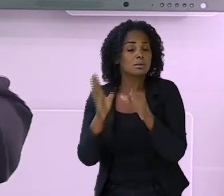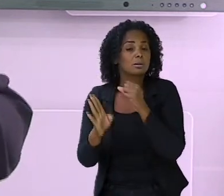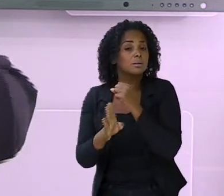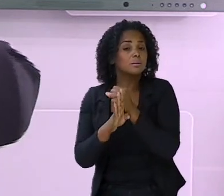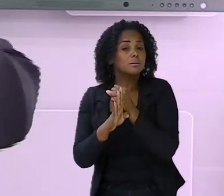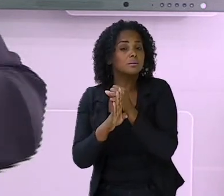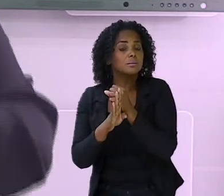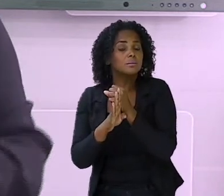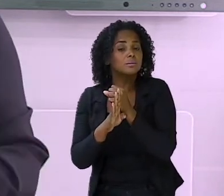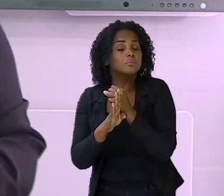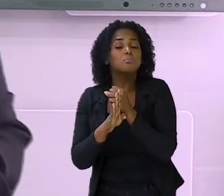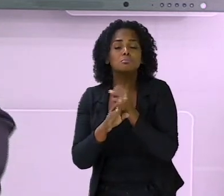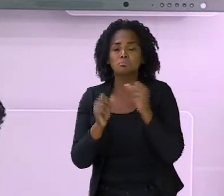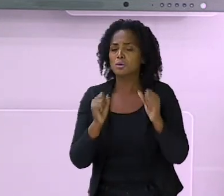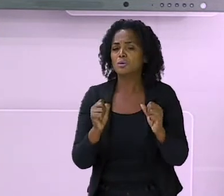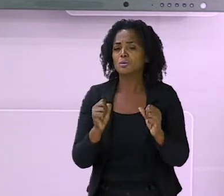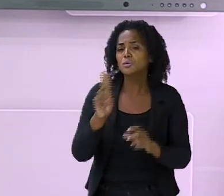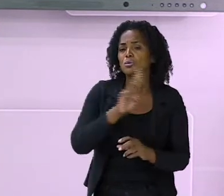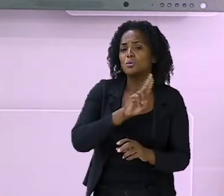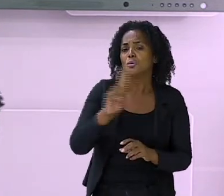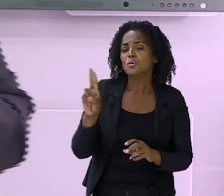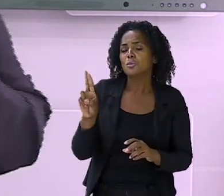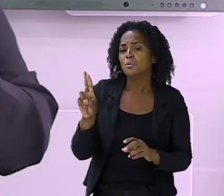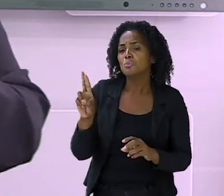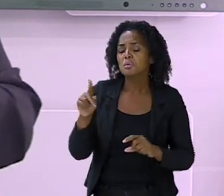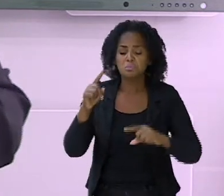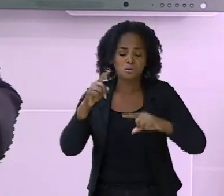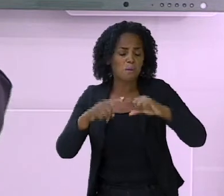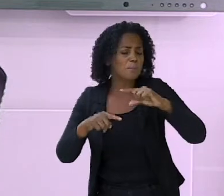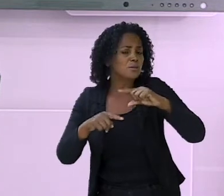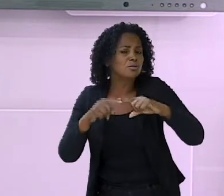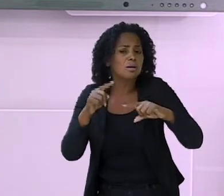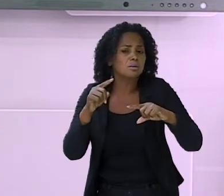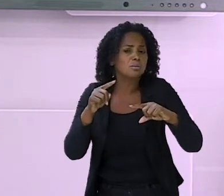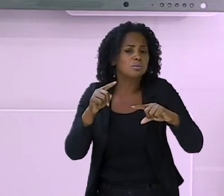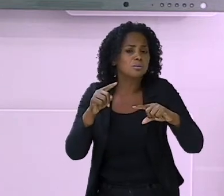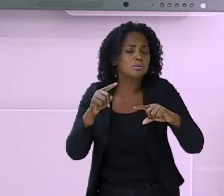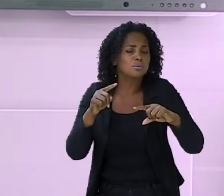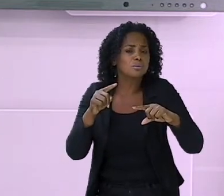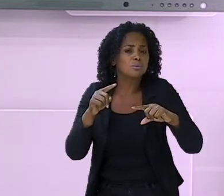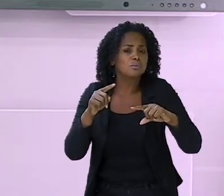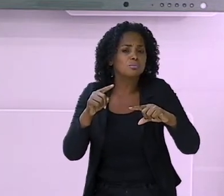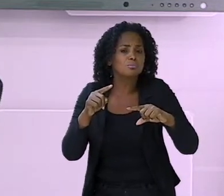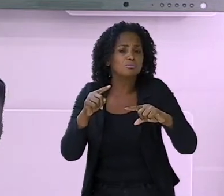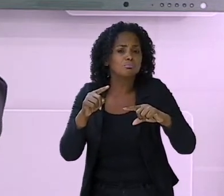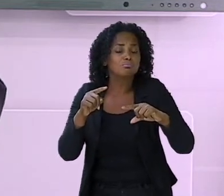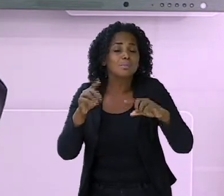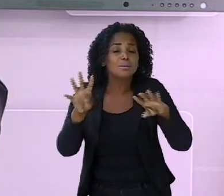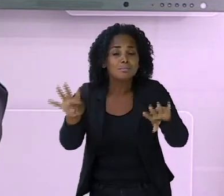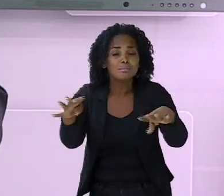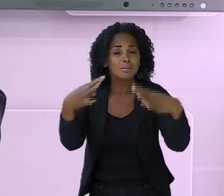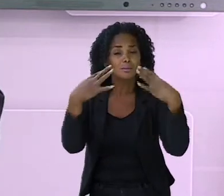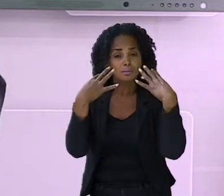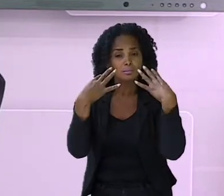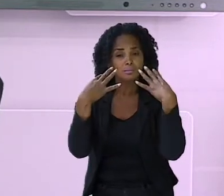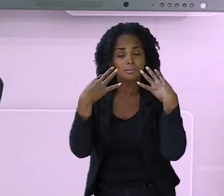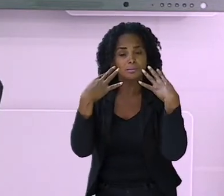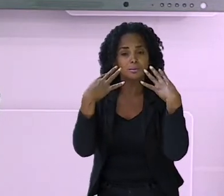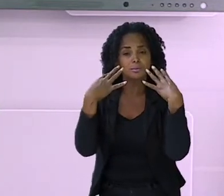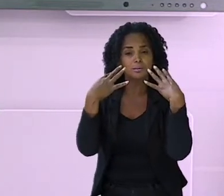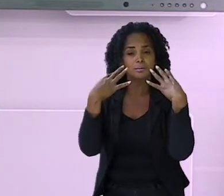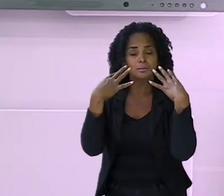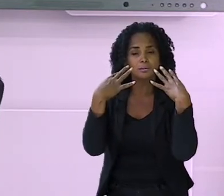nome de objetos. Fala para mim aí agora. Preste bastante atenção ao